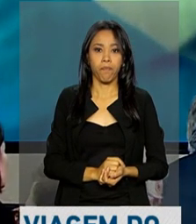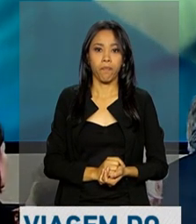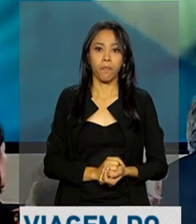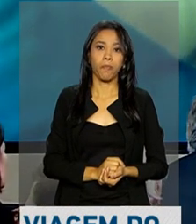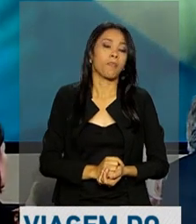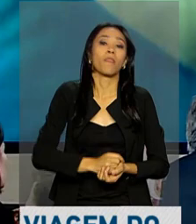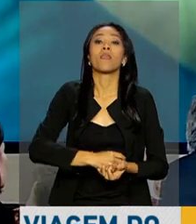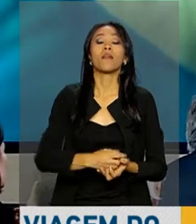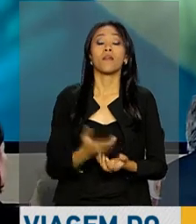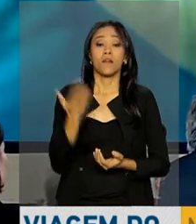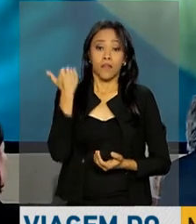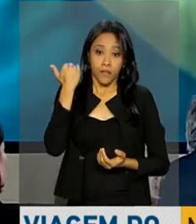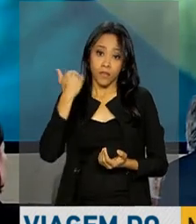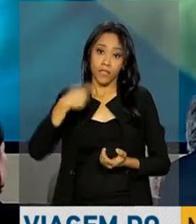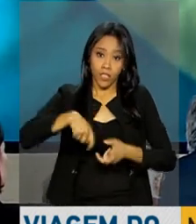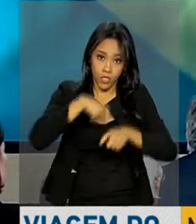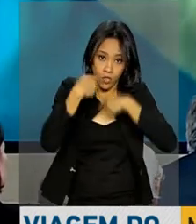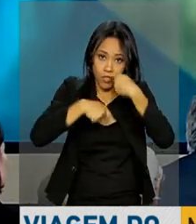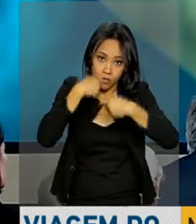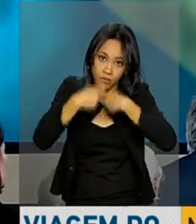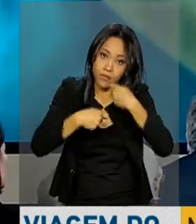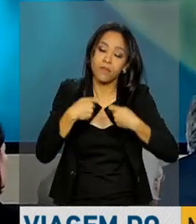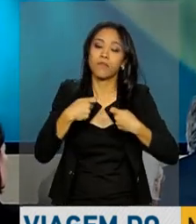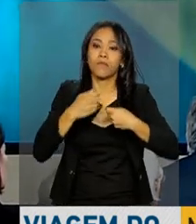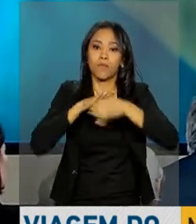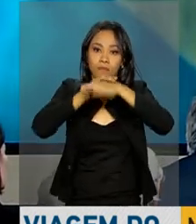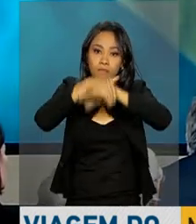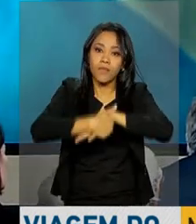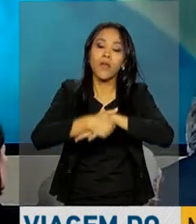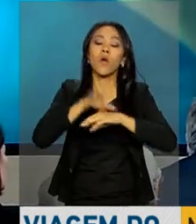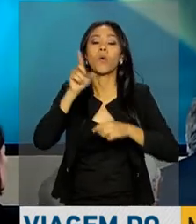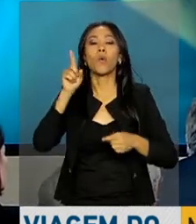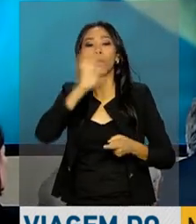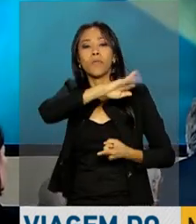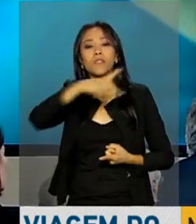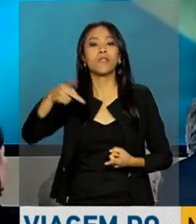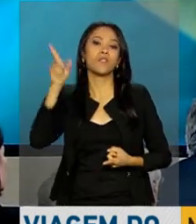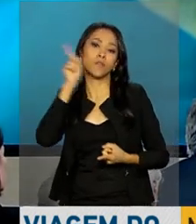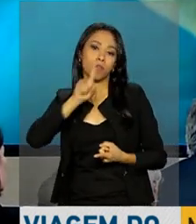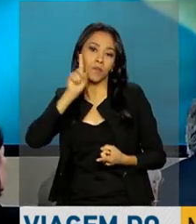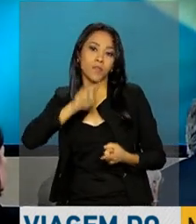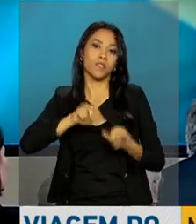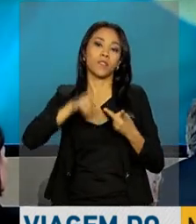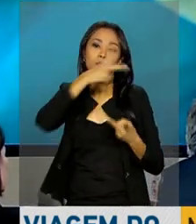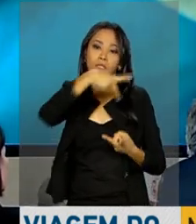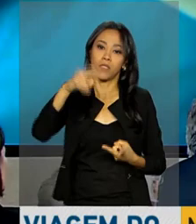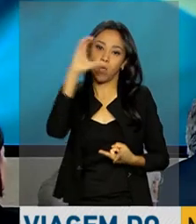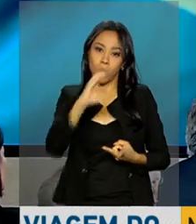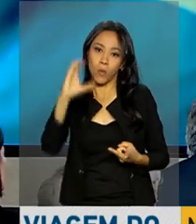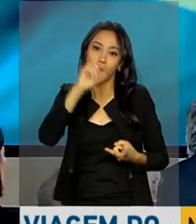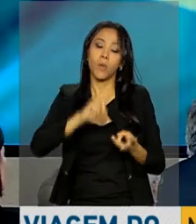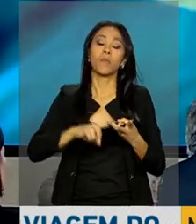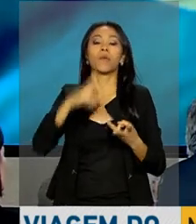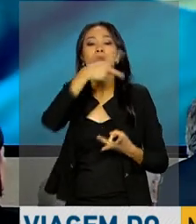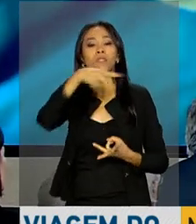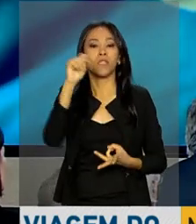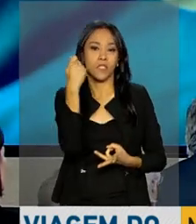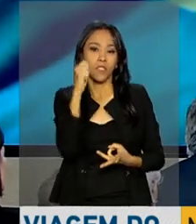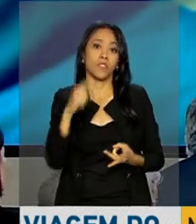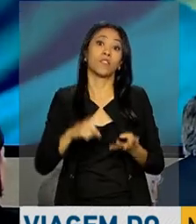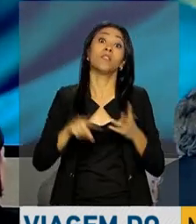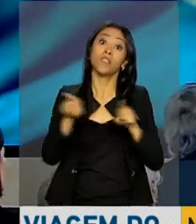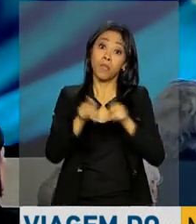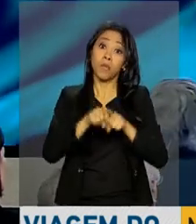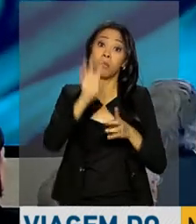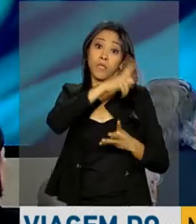Este jantar que tivemos com o presidente Trump, né, aliás, juntamente com o presidente da Colômbia, a vice-presidente da Argentina e o presidente do Panamá. Né? E